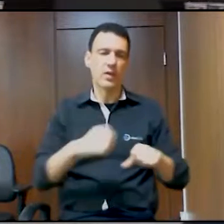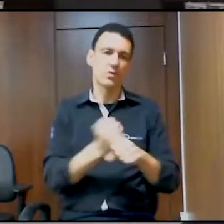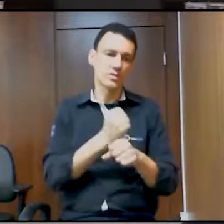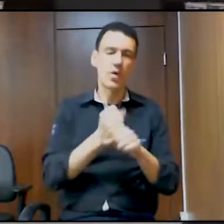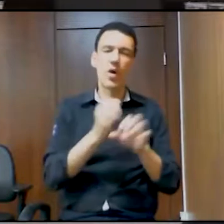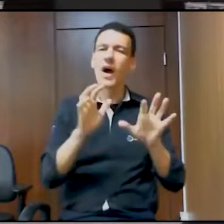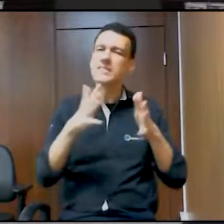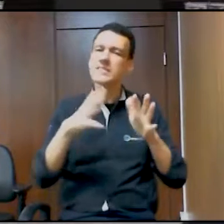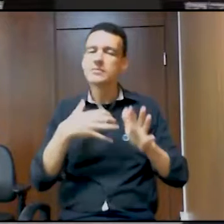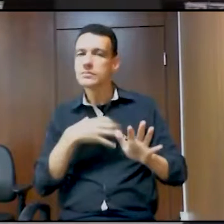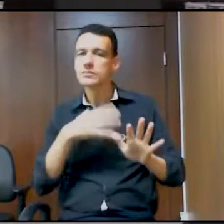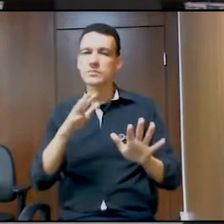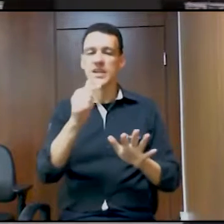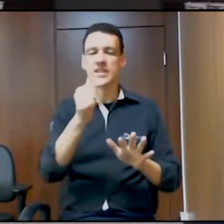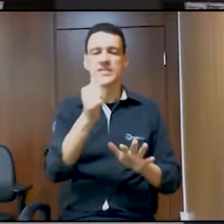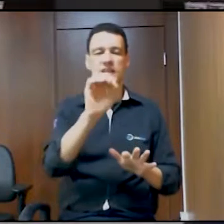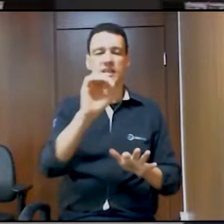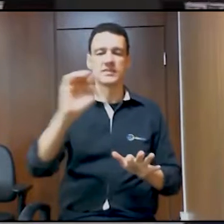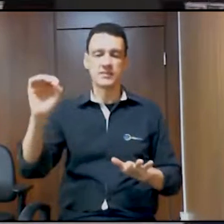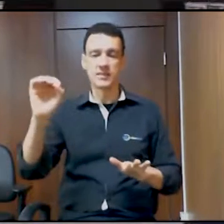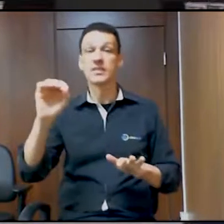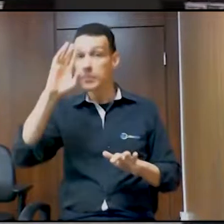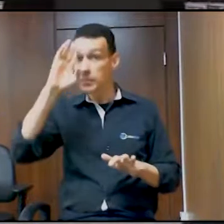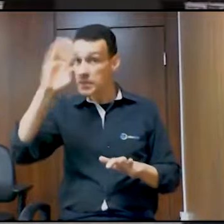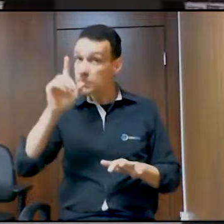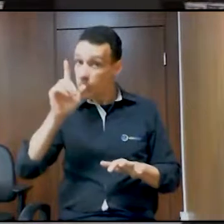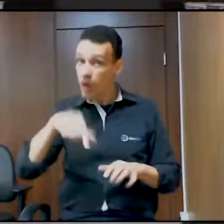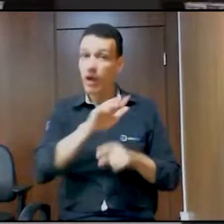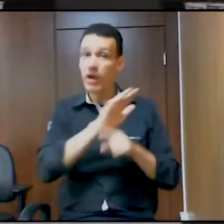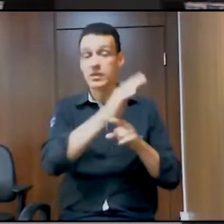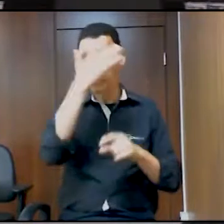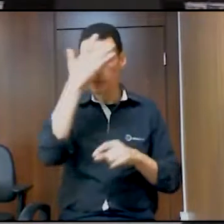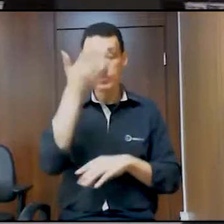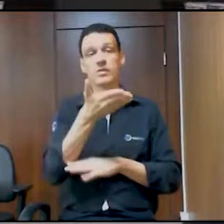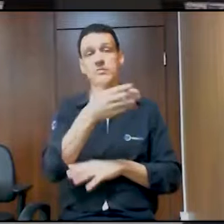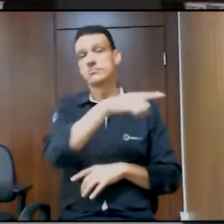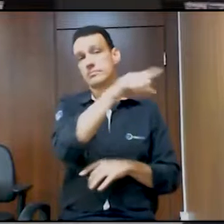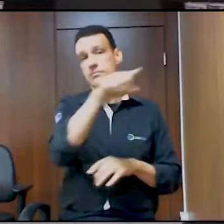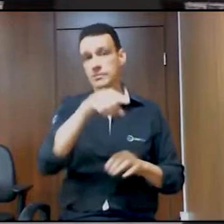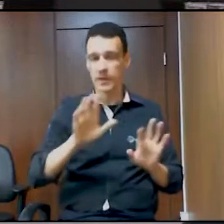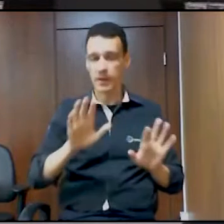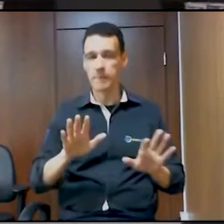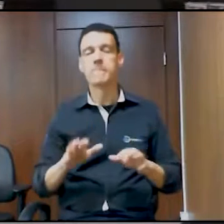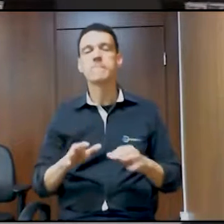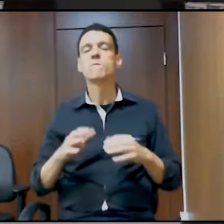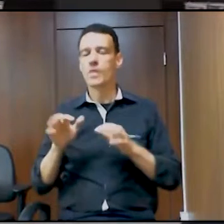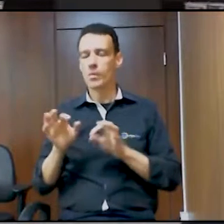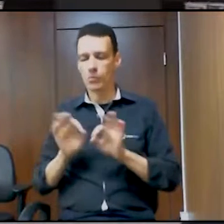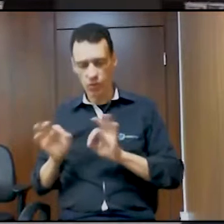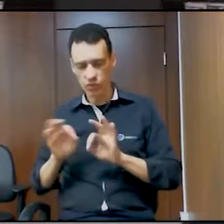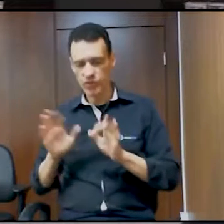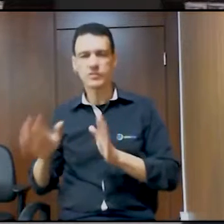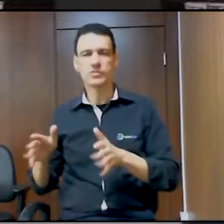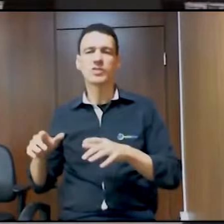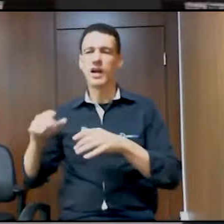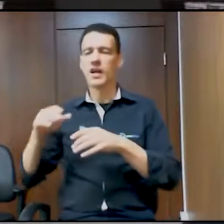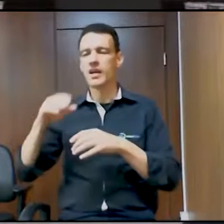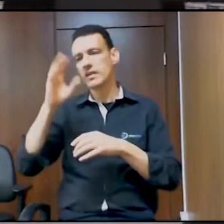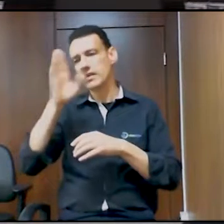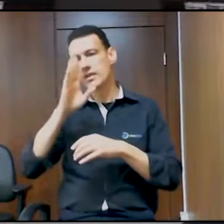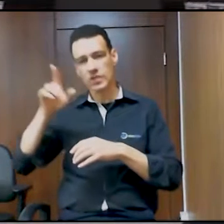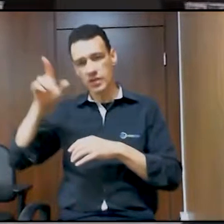habitacionais, num projeto piloto para a população em situação de rua. Esse projeto tramitou nacionalmente, recebeu